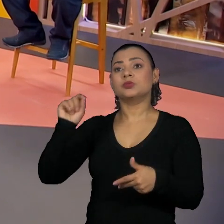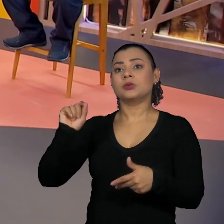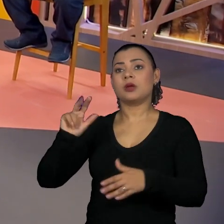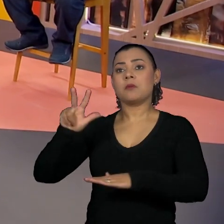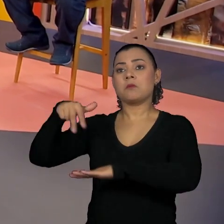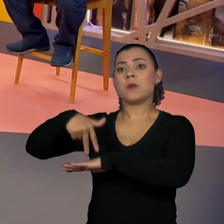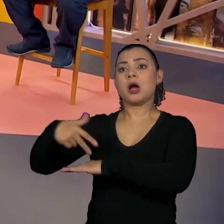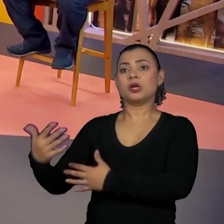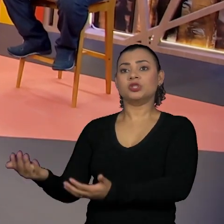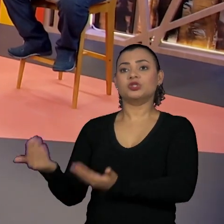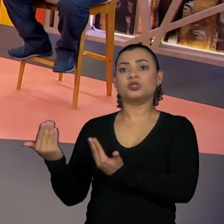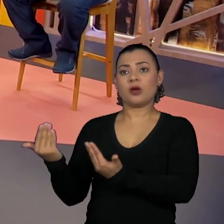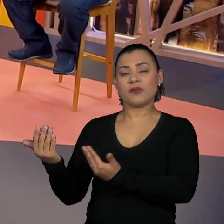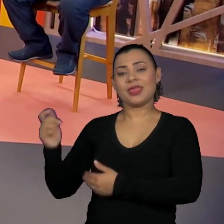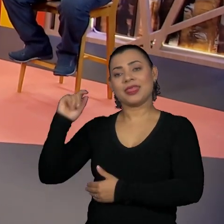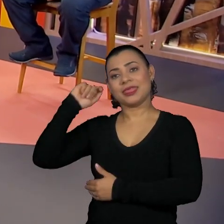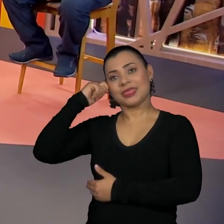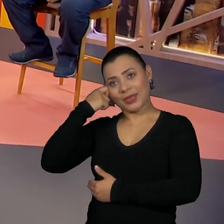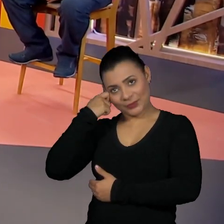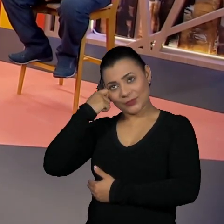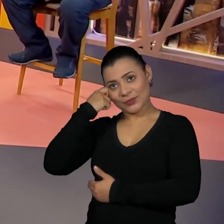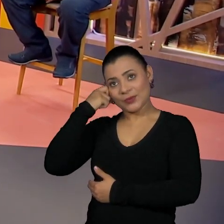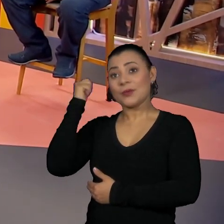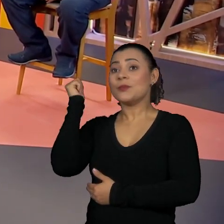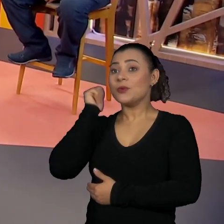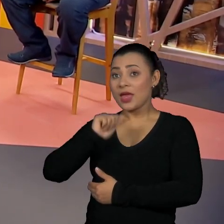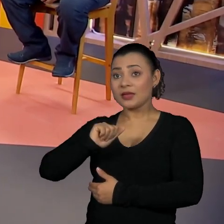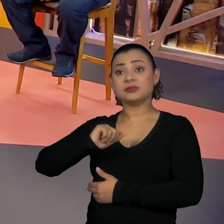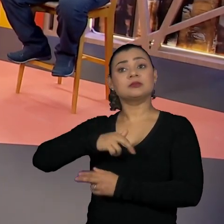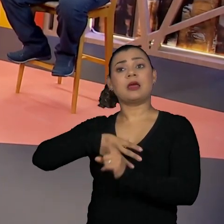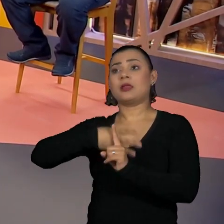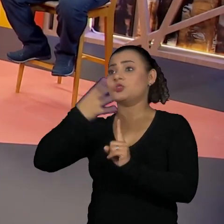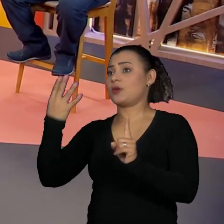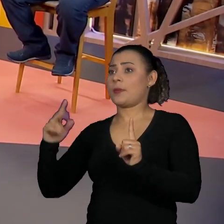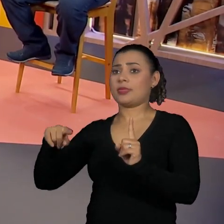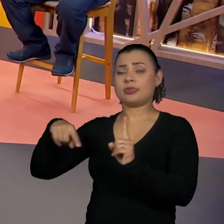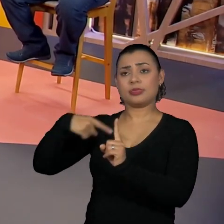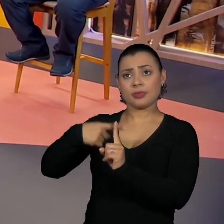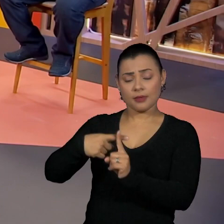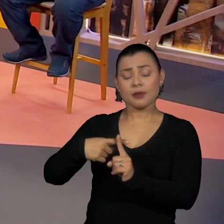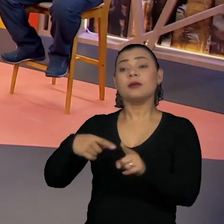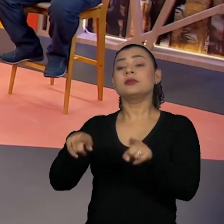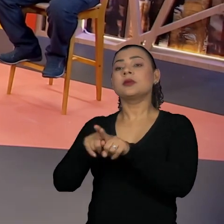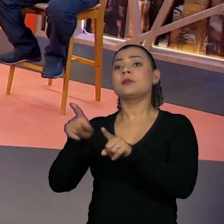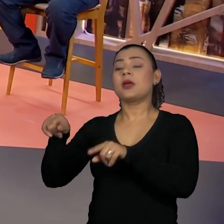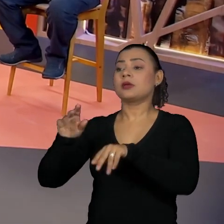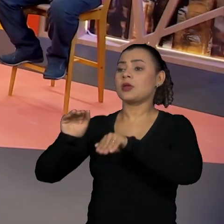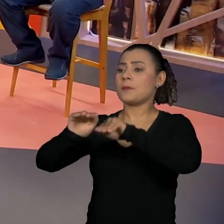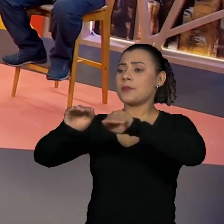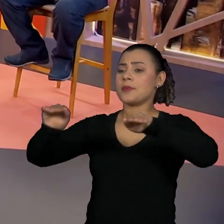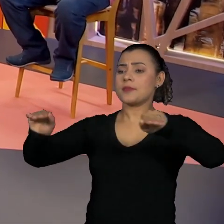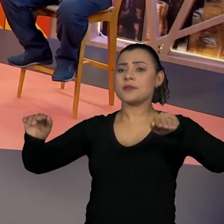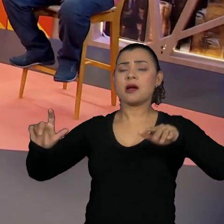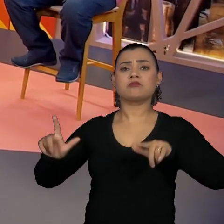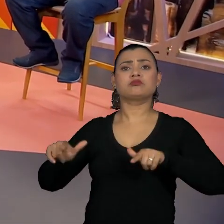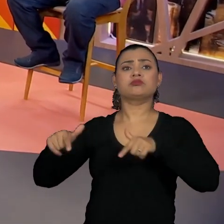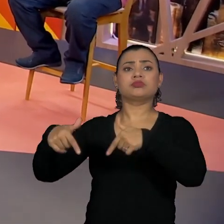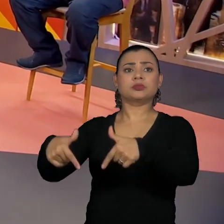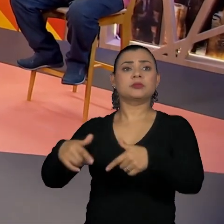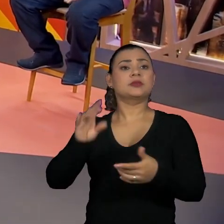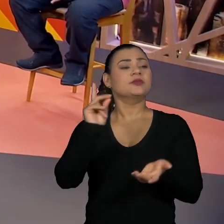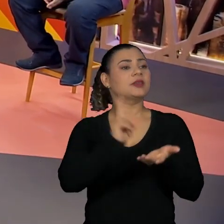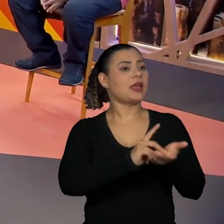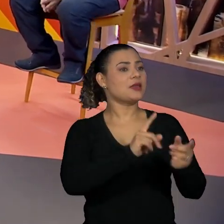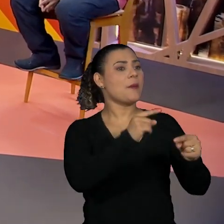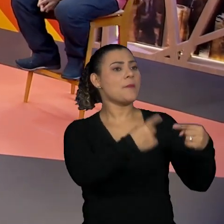por jovens, negros, mulheres, Sim. LGBTs, e eles fazem verdadeiros fóruns populares. Verdadeiros fóruns.